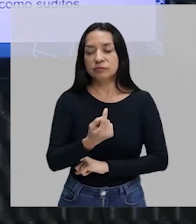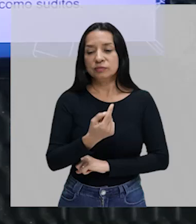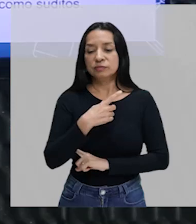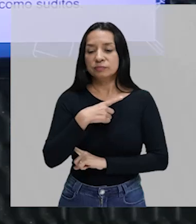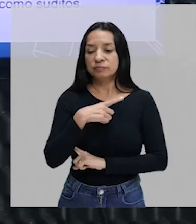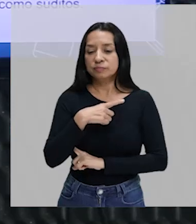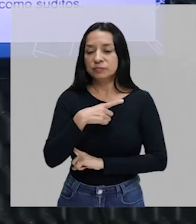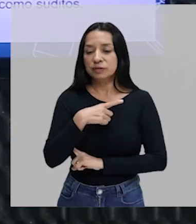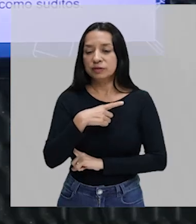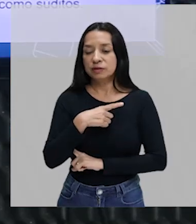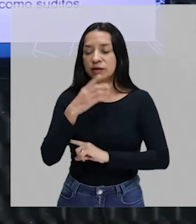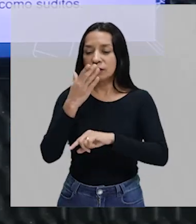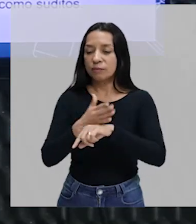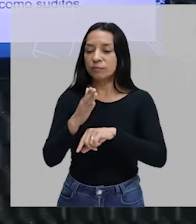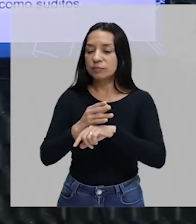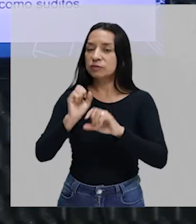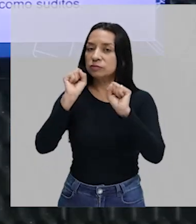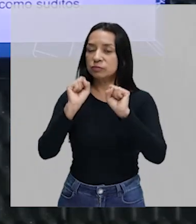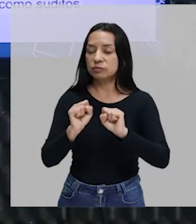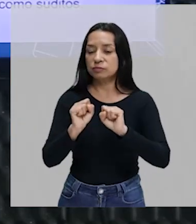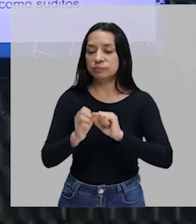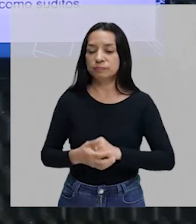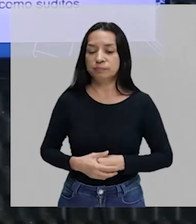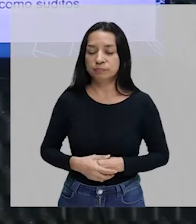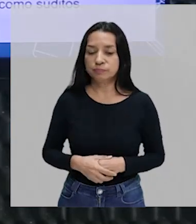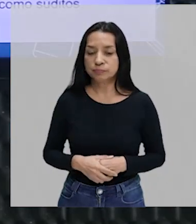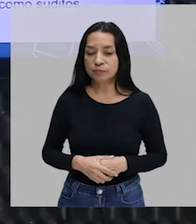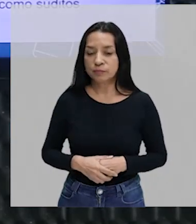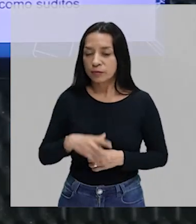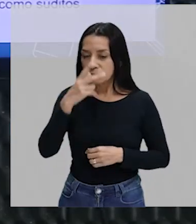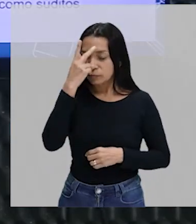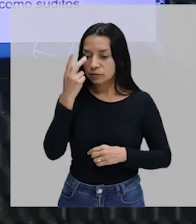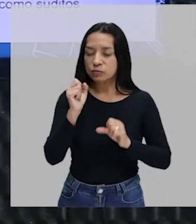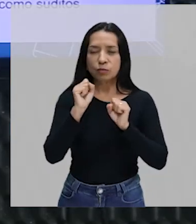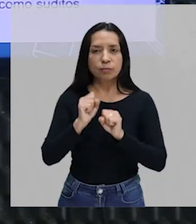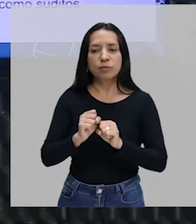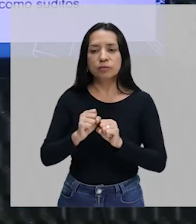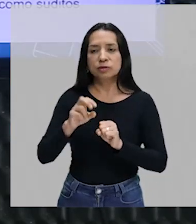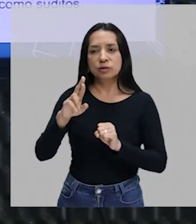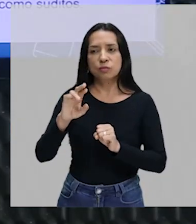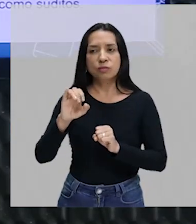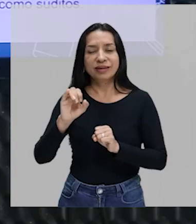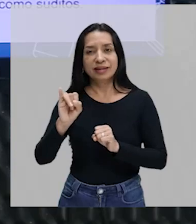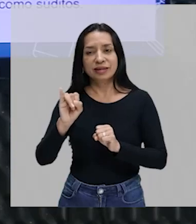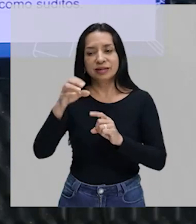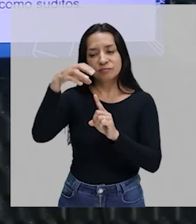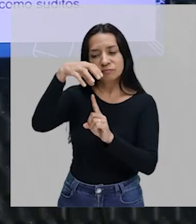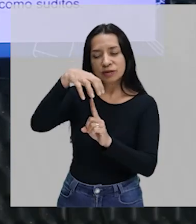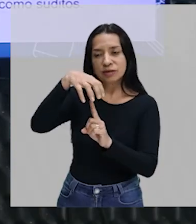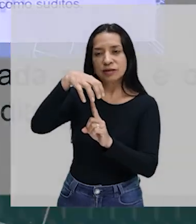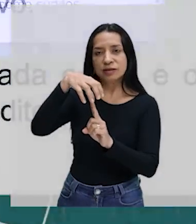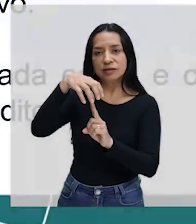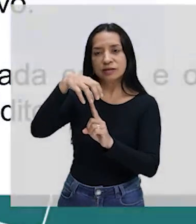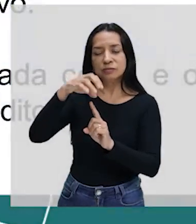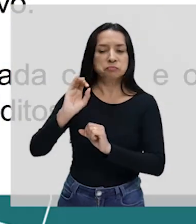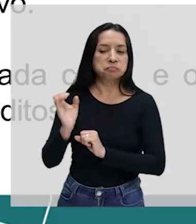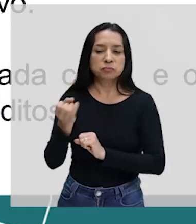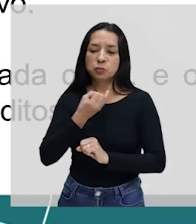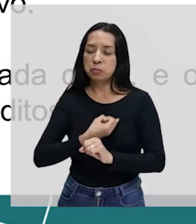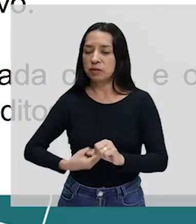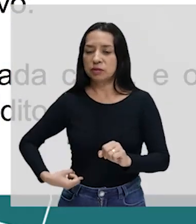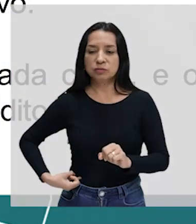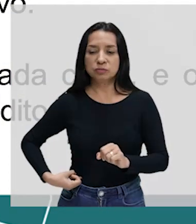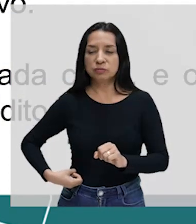obtém ali o exercício do poder. E essa pessoa pode ser um rei, um imperador, um príncipe e